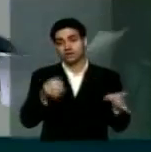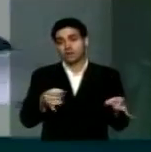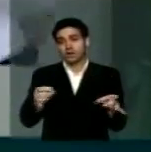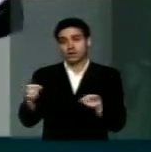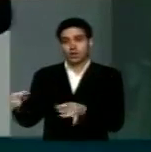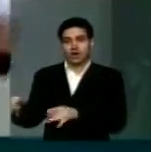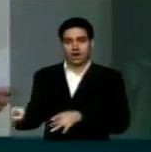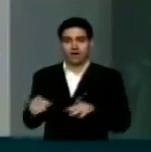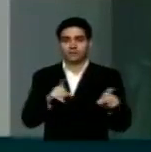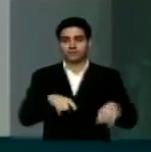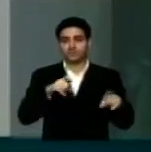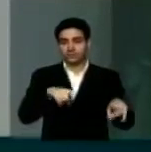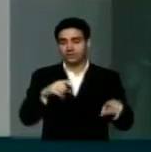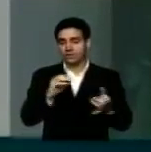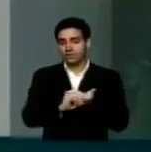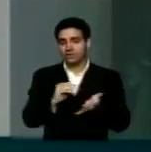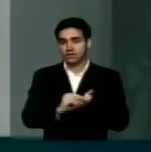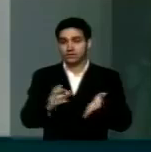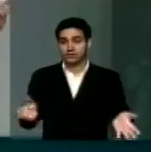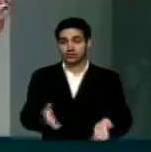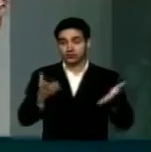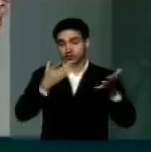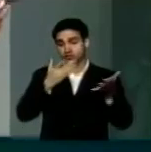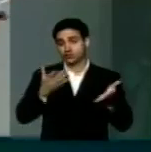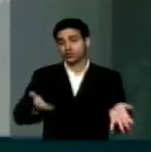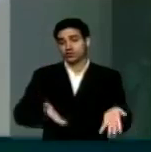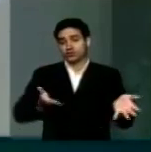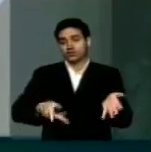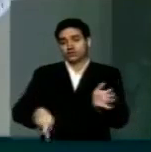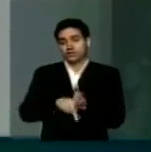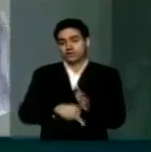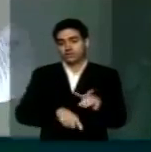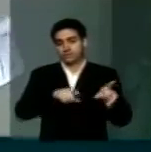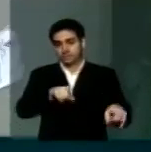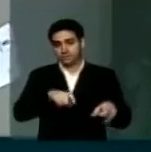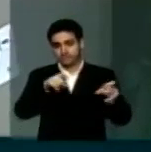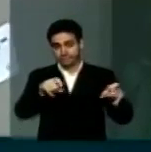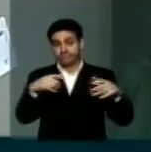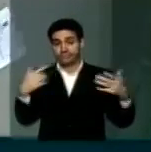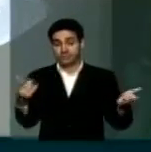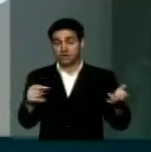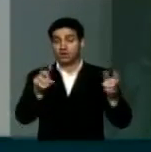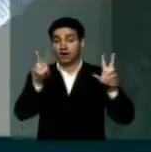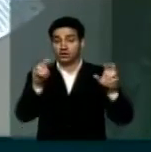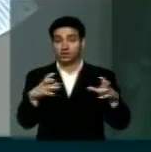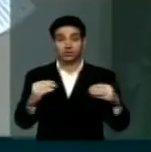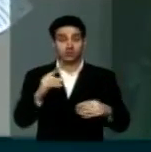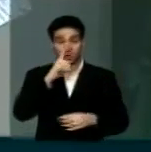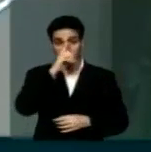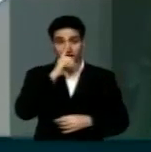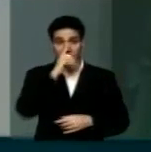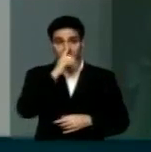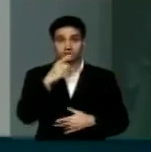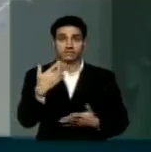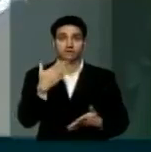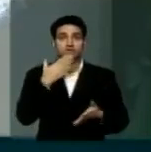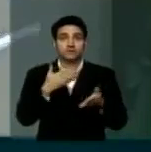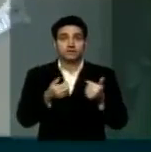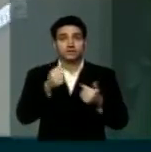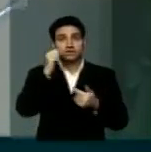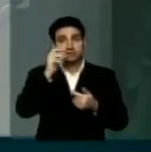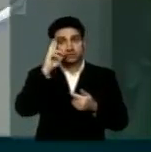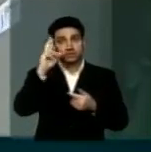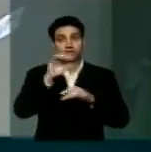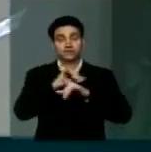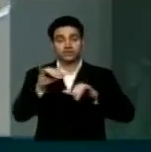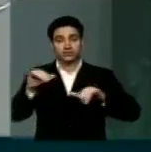de estímulo total do nosso produtor. Senhora Presidente, diante da gravidade desse assunto, eu solicito a Vossa Excelência divulgação nos